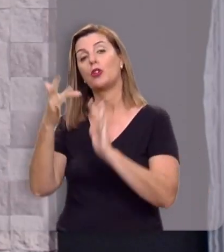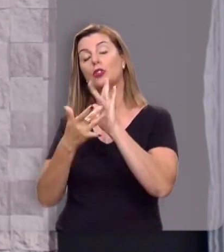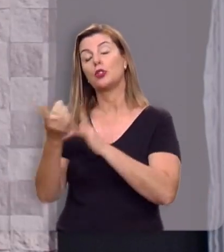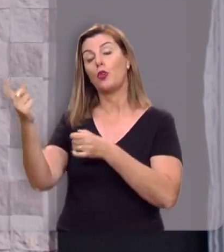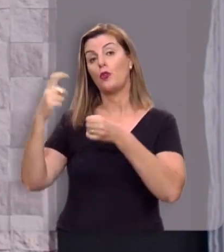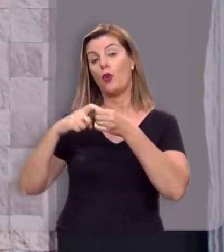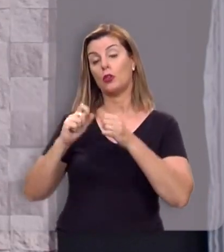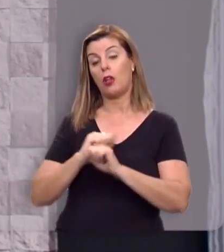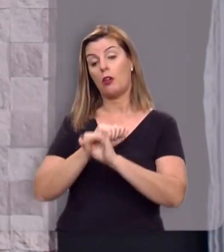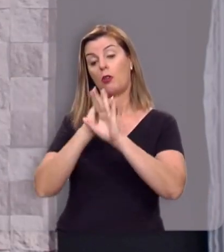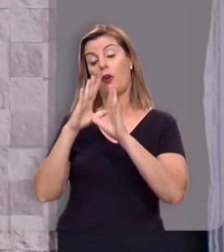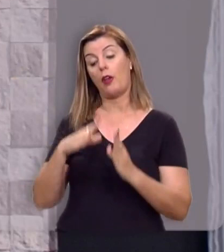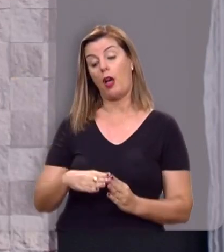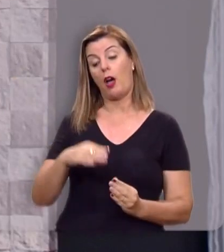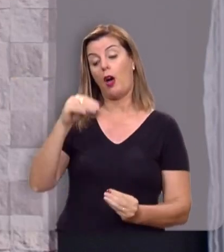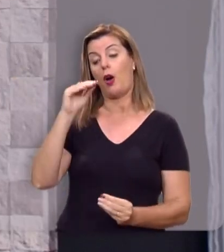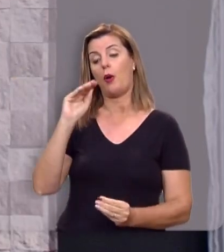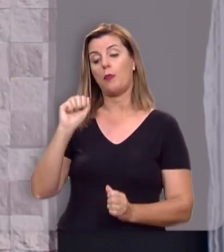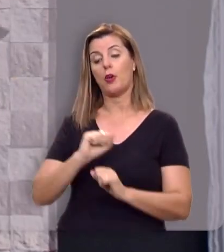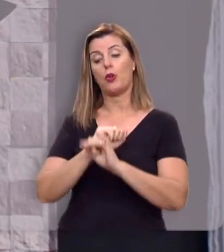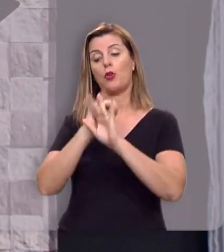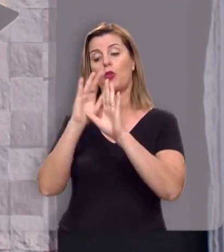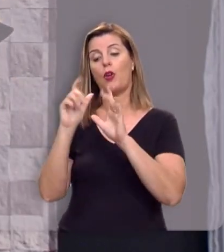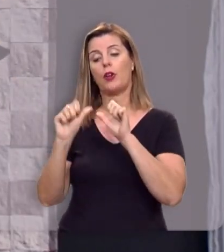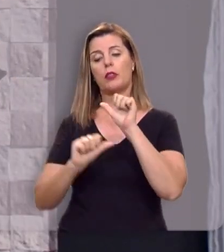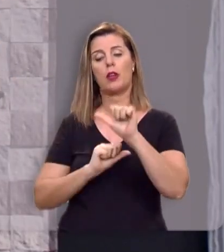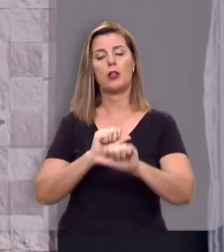em glória, aquela alma que está glorificada com Ele,